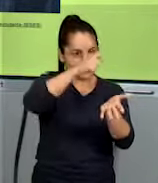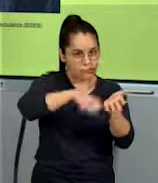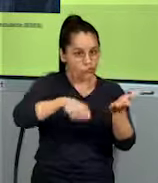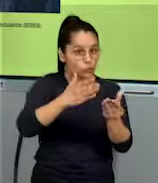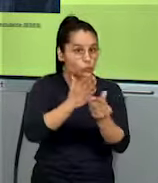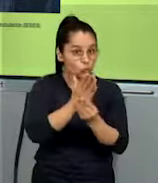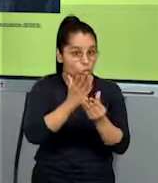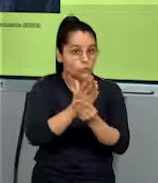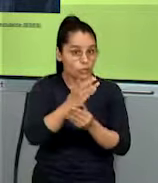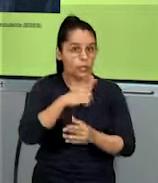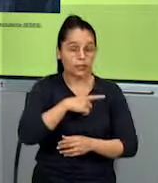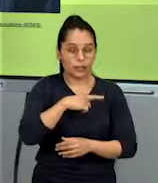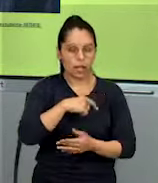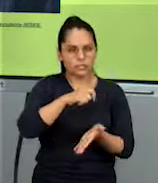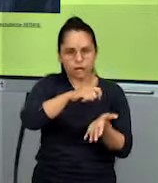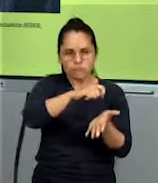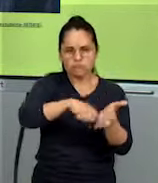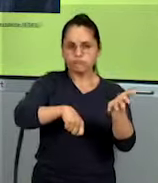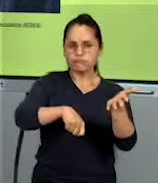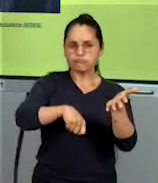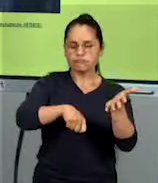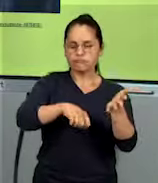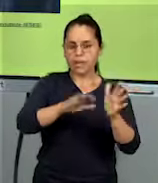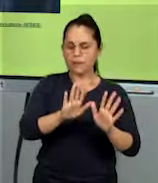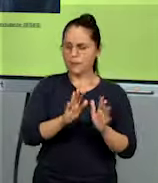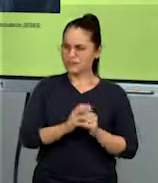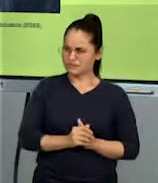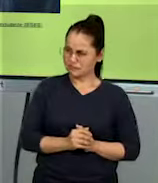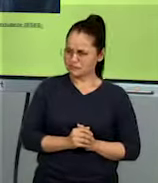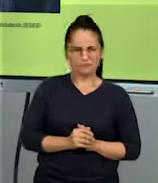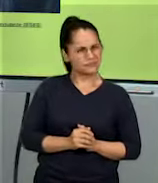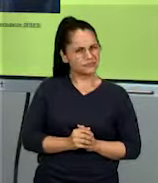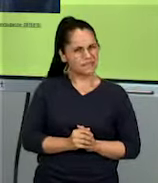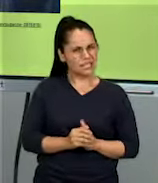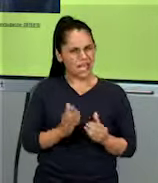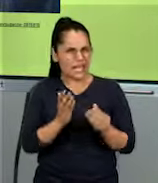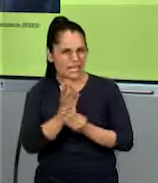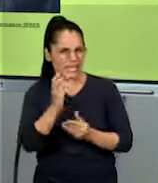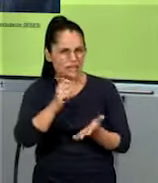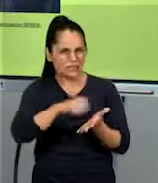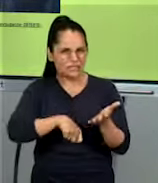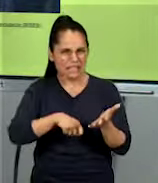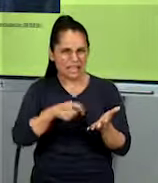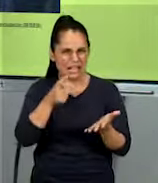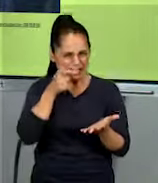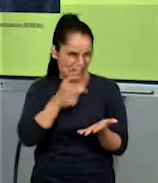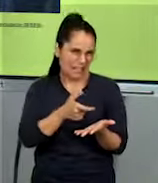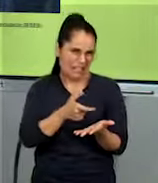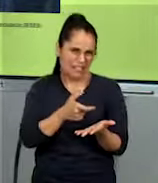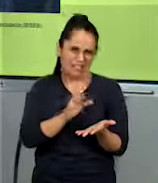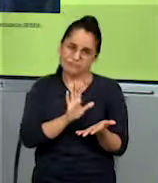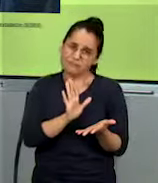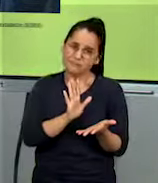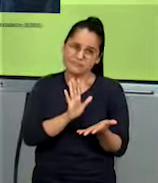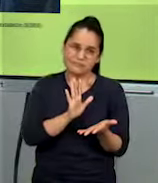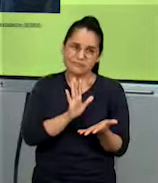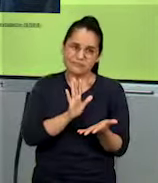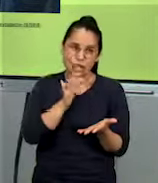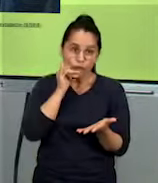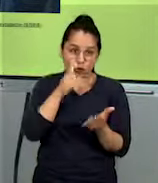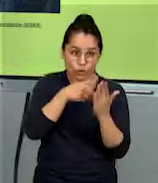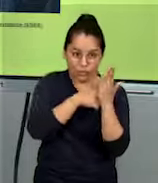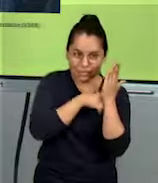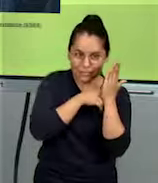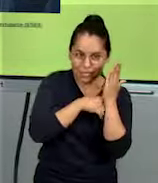de ata. Mas assinar um livro de ata não é uma coisa tão interessante assim. Eu vou contar um segredo